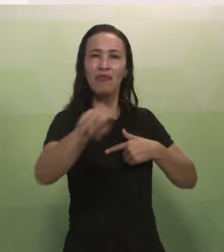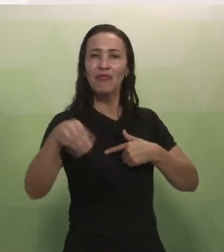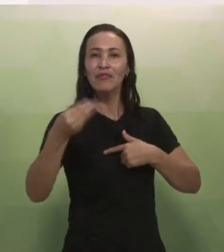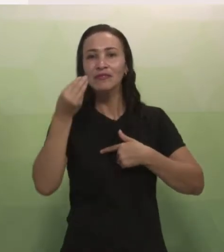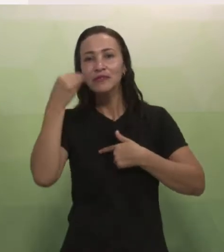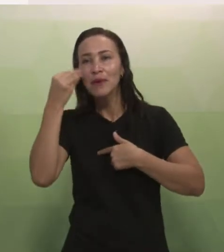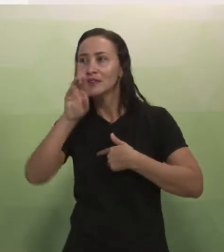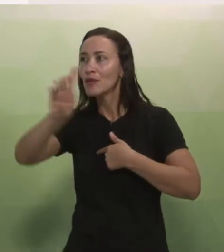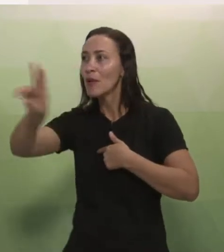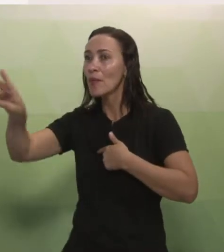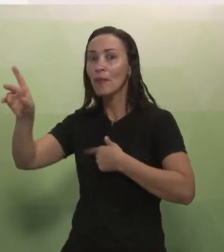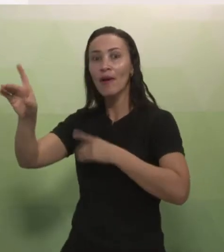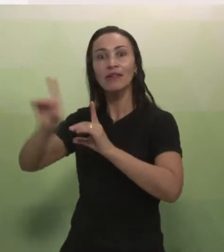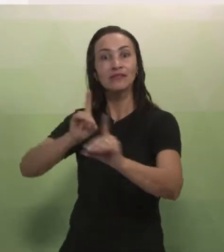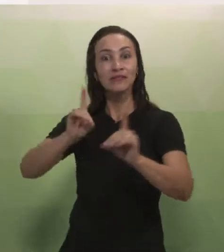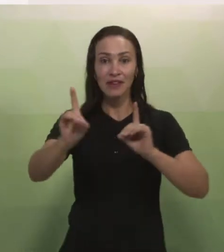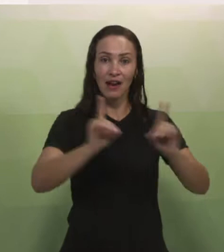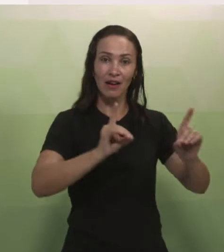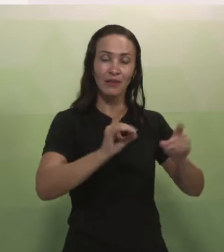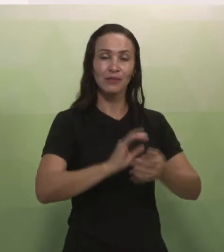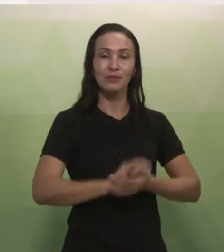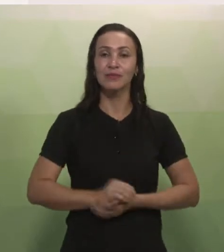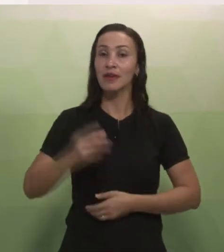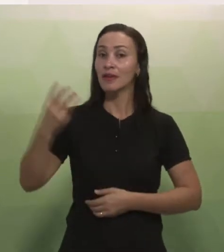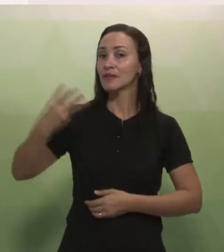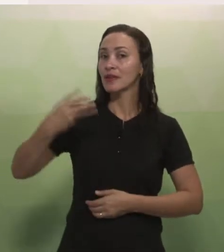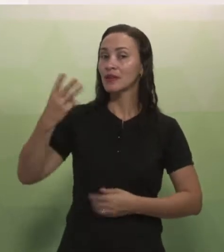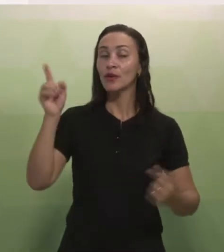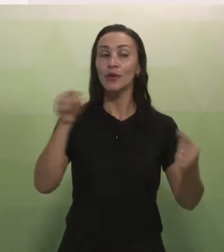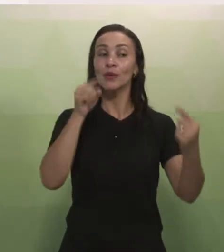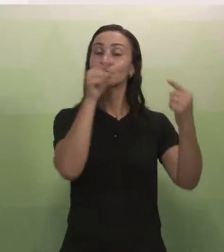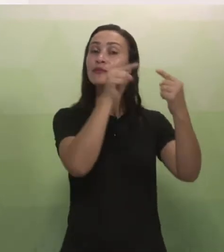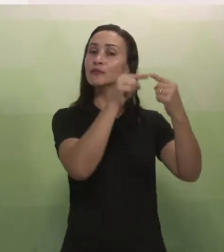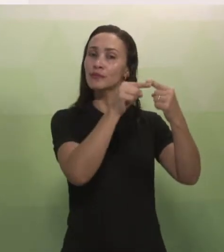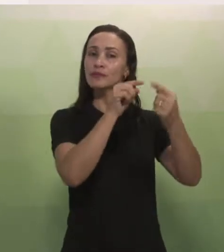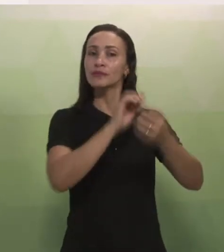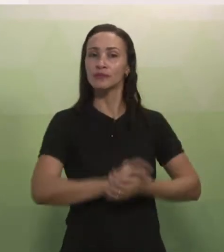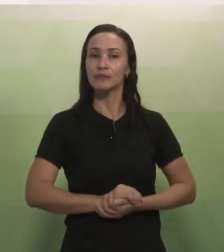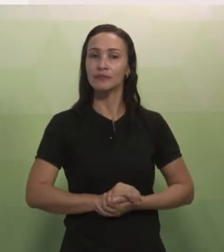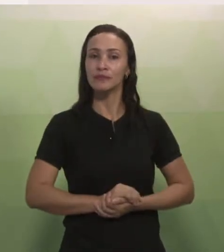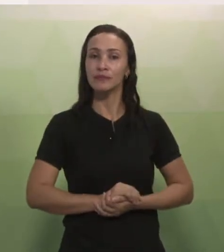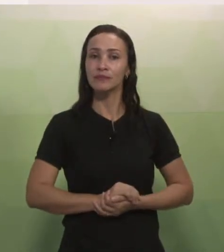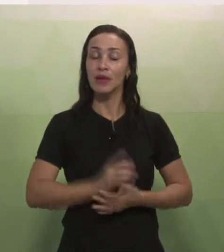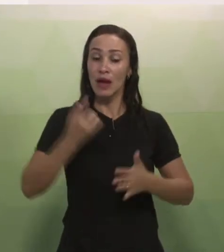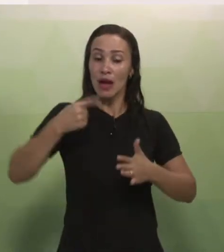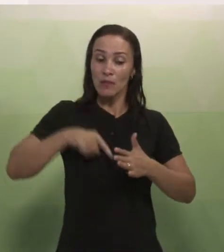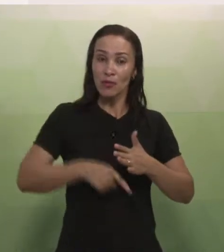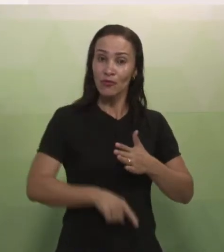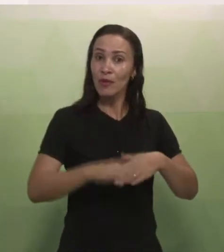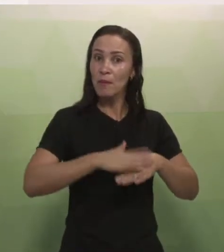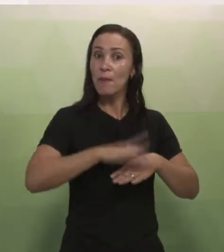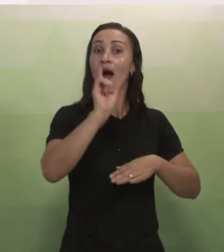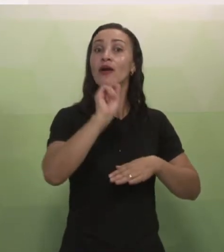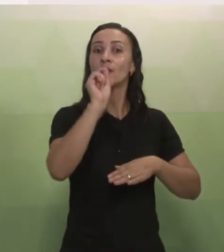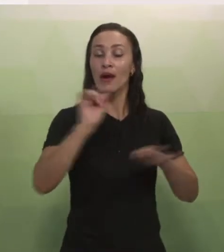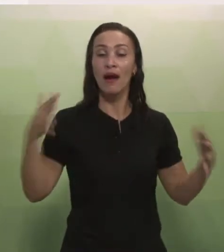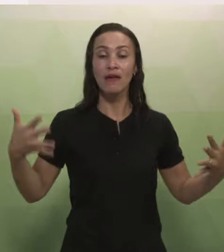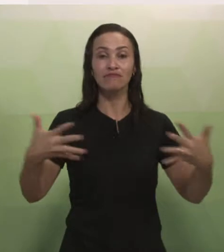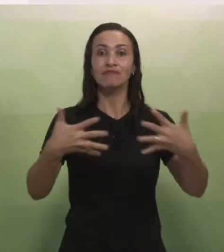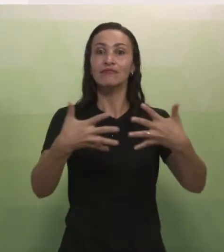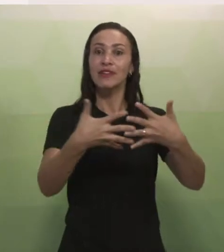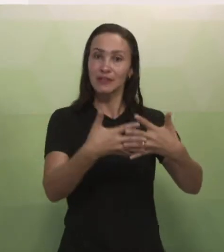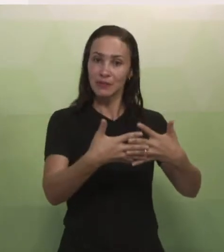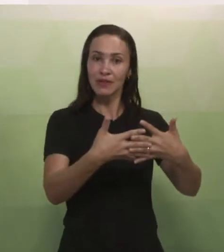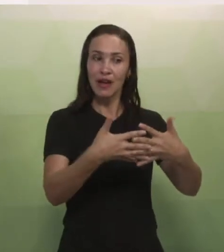experiências. O terceiro objetivo, aprofundar o grau de interdisciplinaridade na